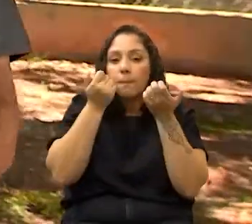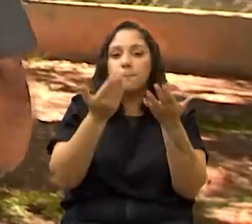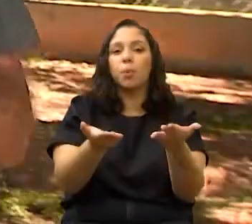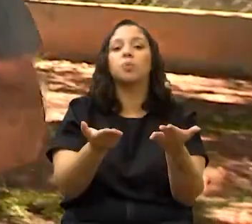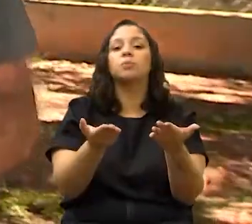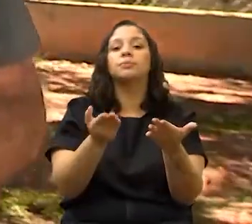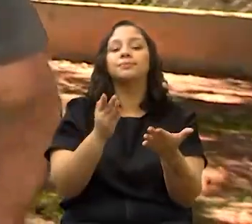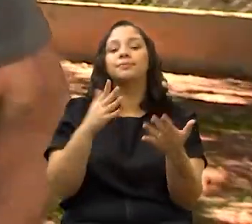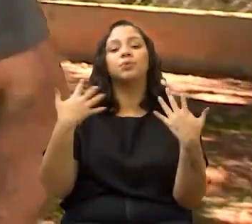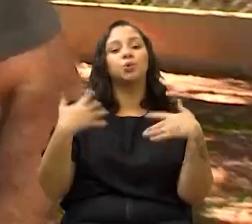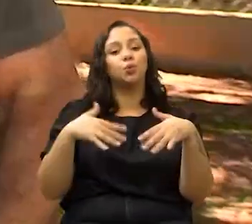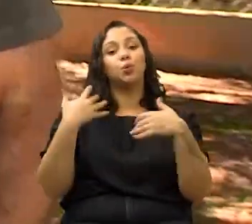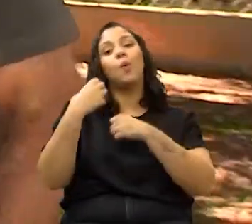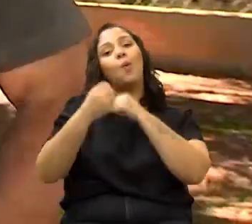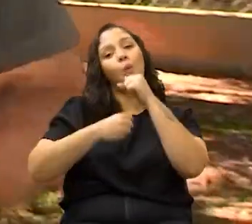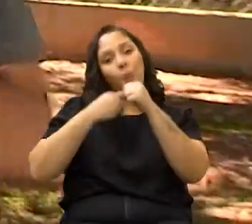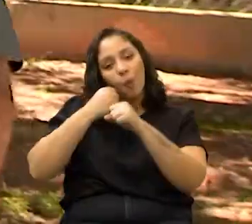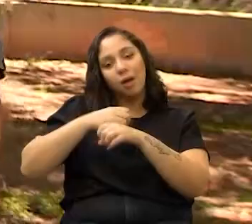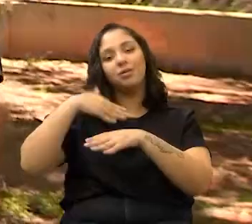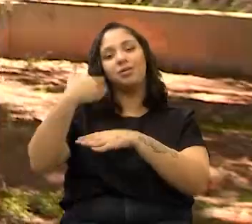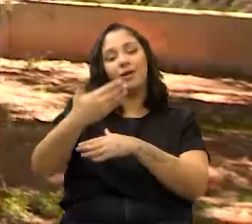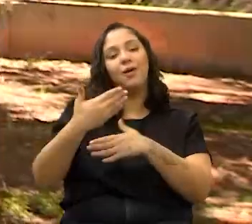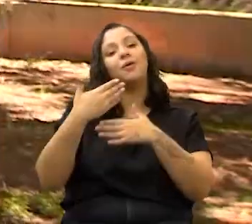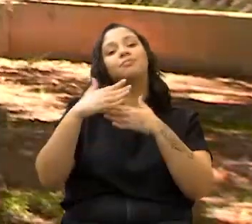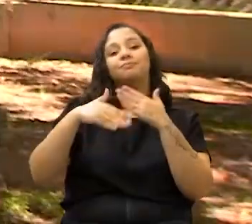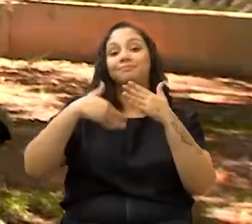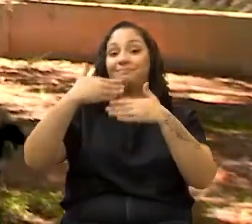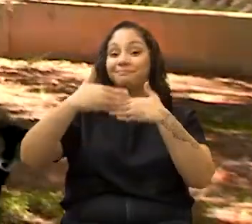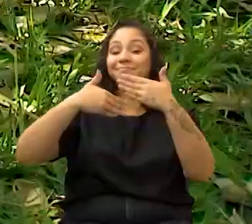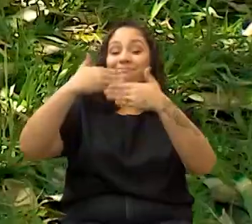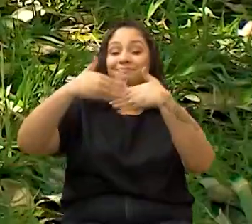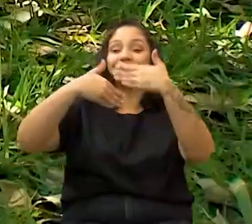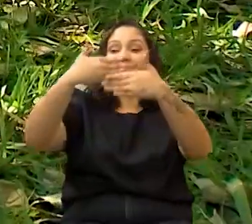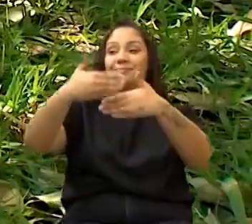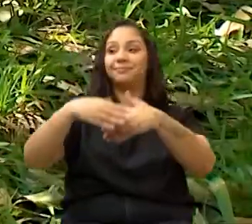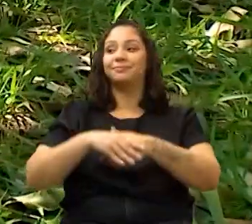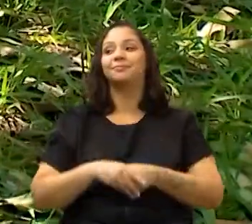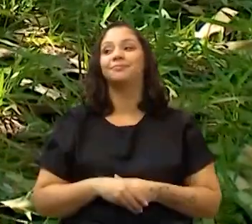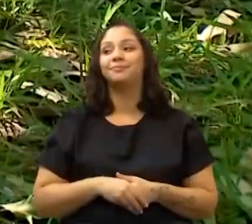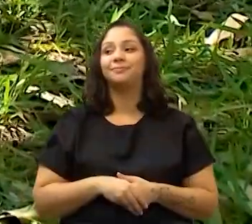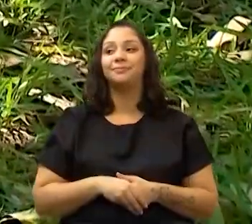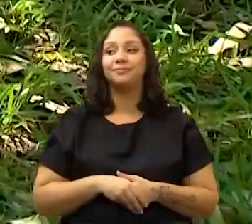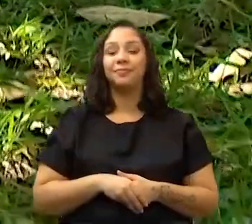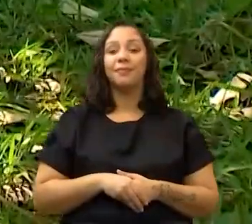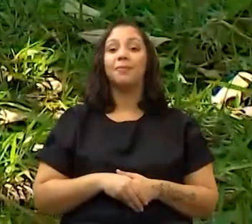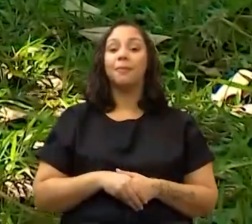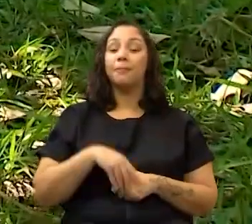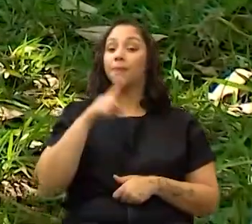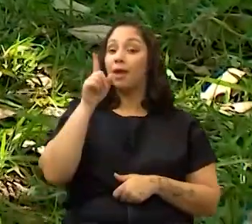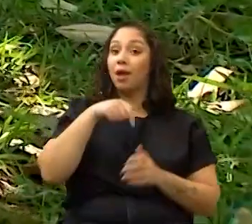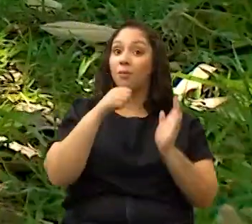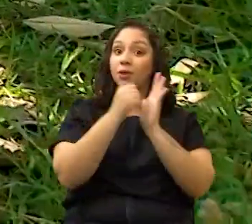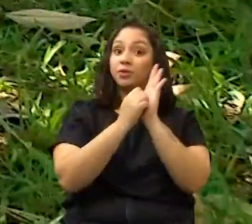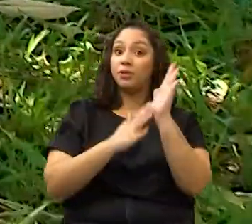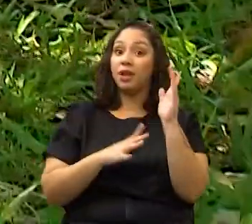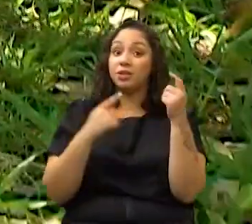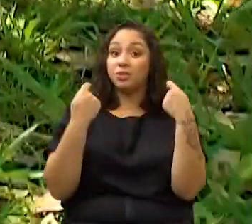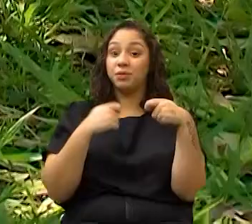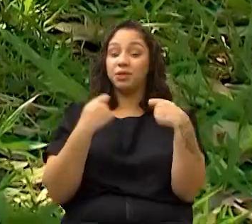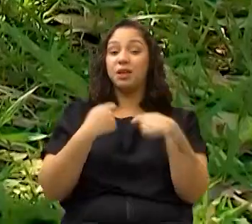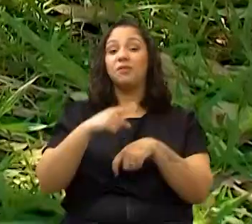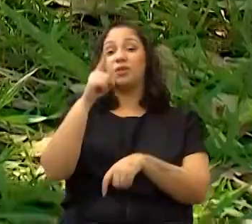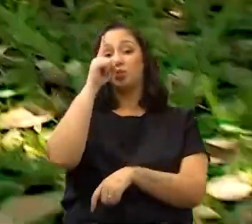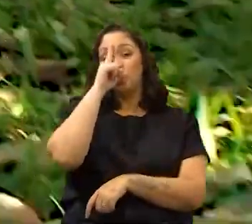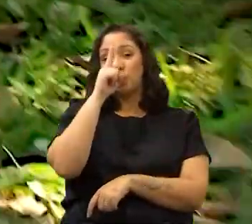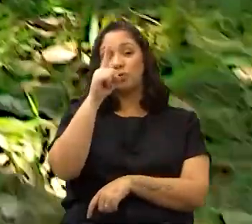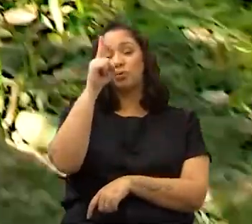das pessoas, já é um grande ganho. No próximo ano a gente vai ganhar mais alguns, né? Mas vamos dizer assim, uma atividade que deveria